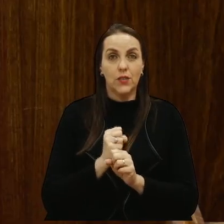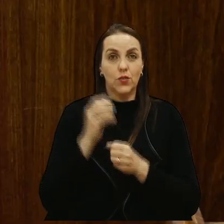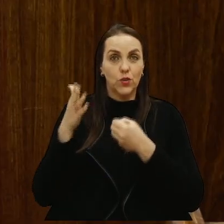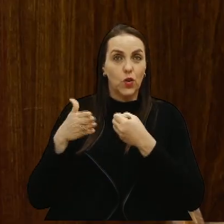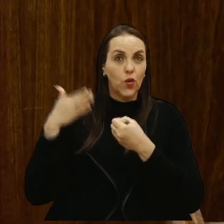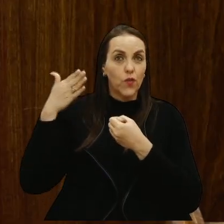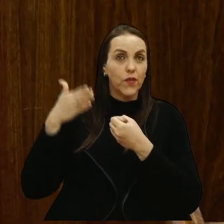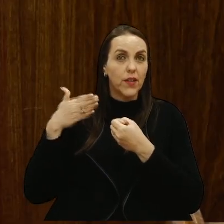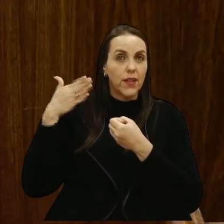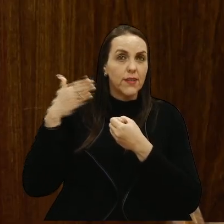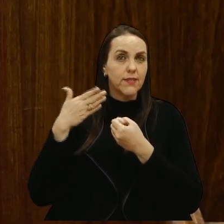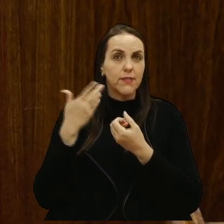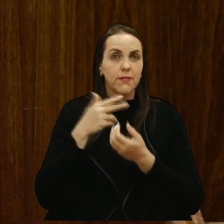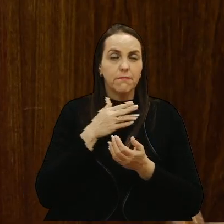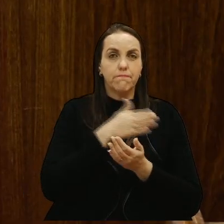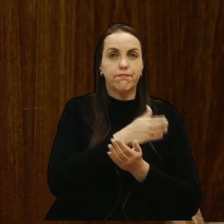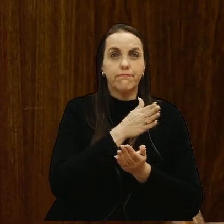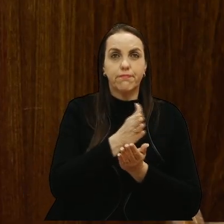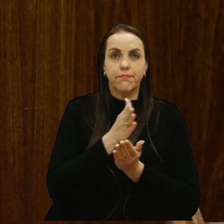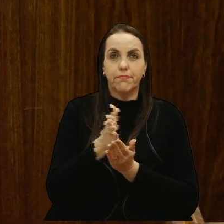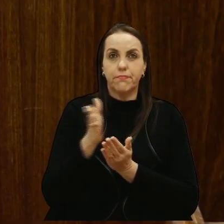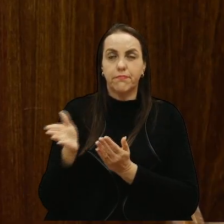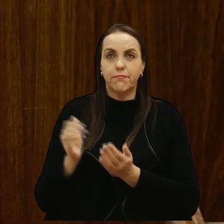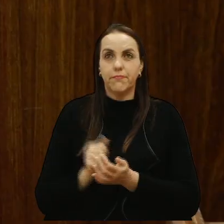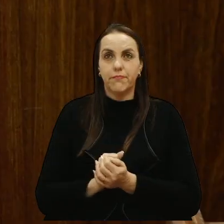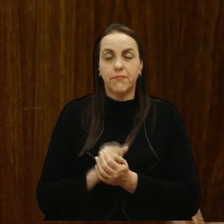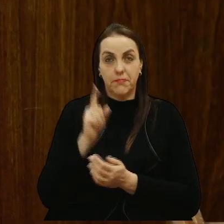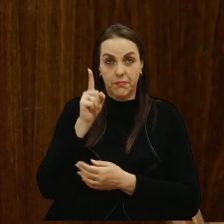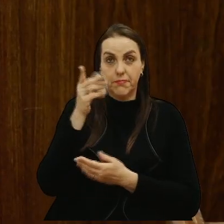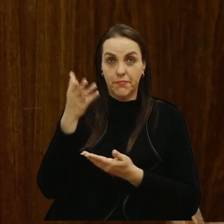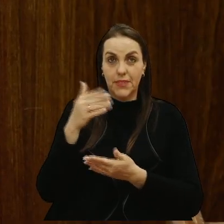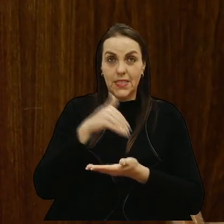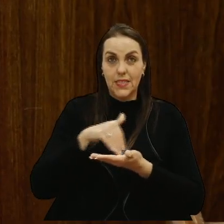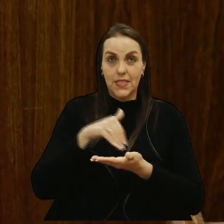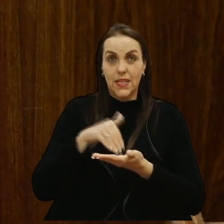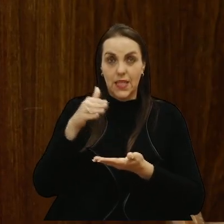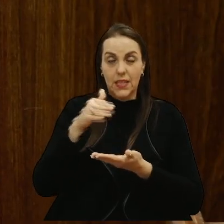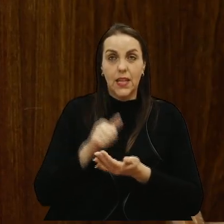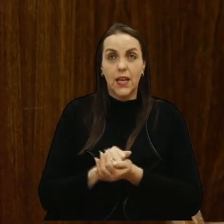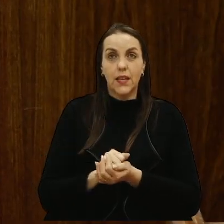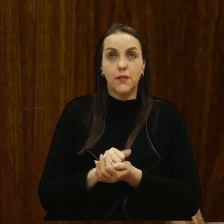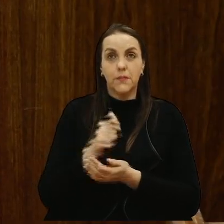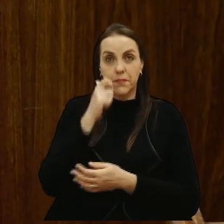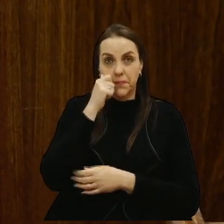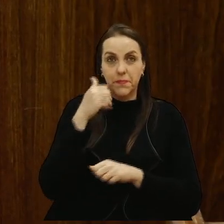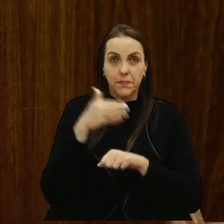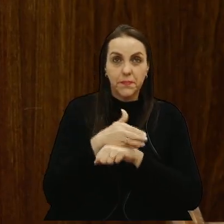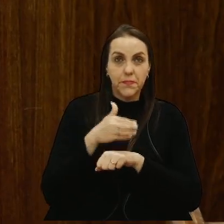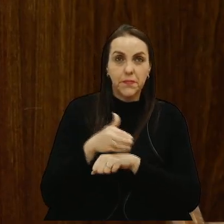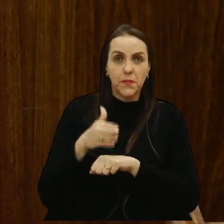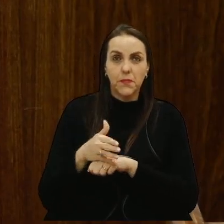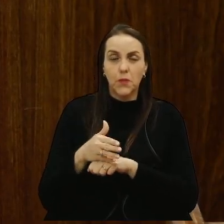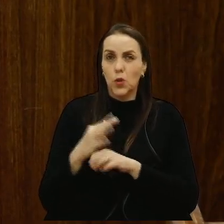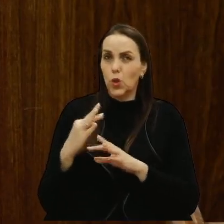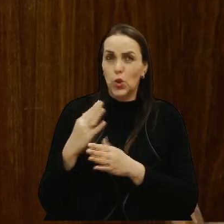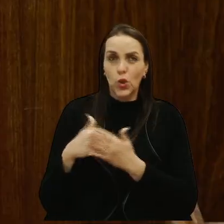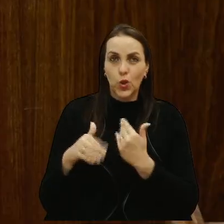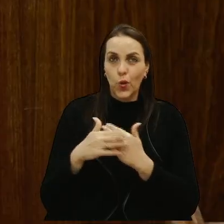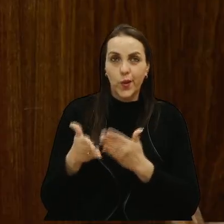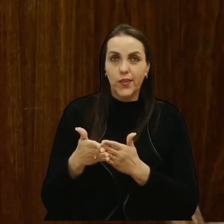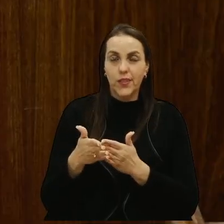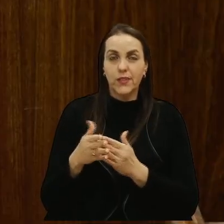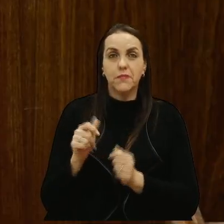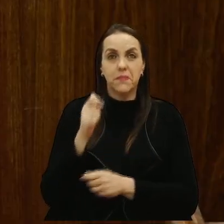né? E o senhor, enquanto secretário, esteve... Acredito que em todas, não só